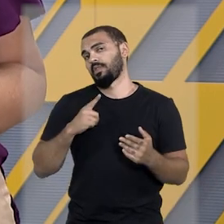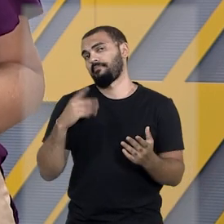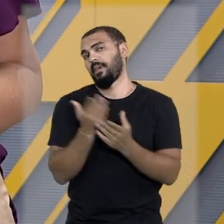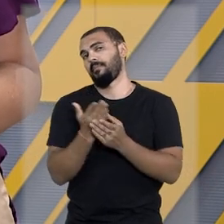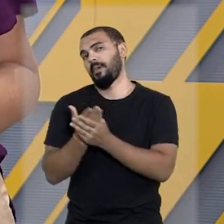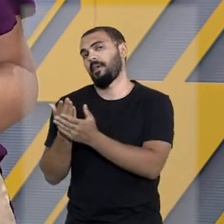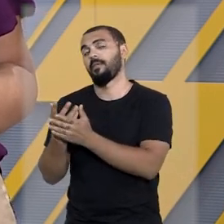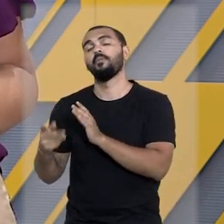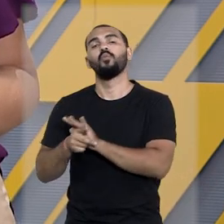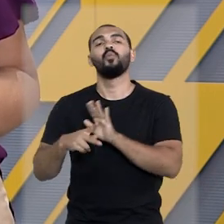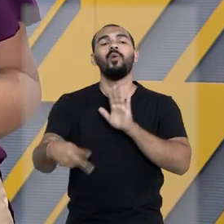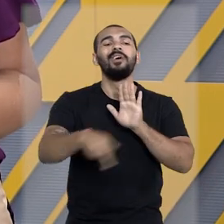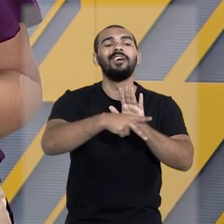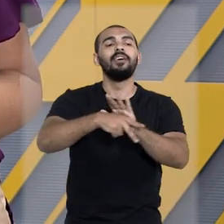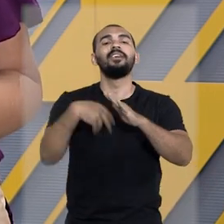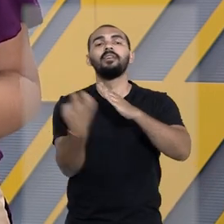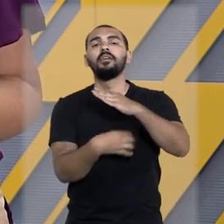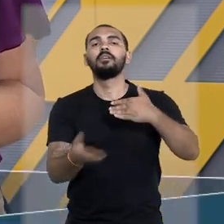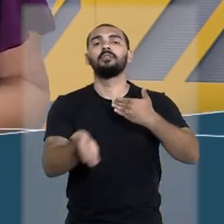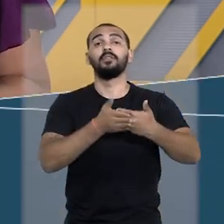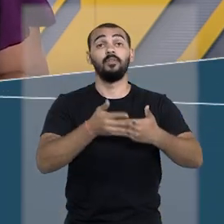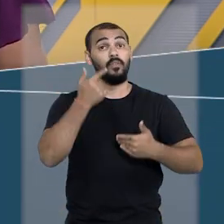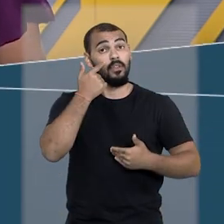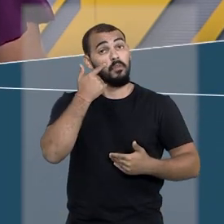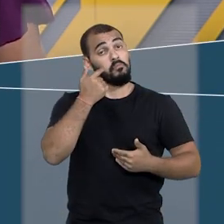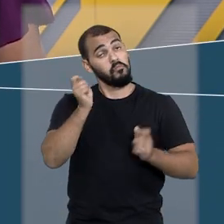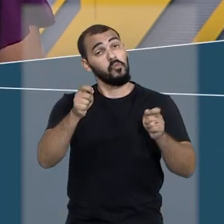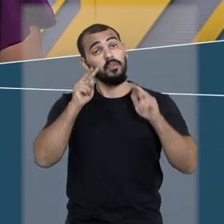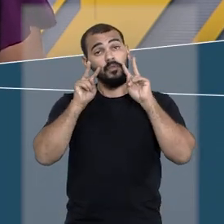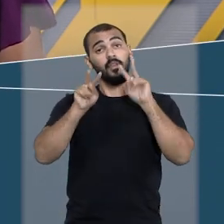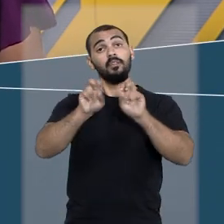o patrimônio de tais empresas. Você confere